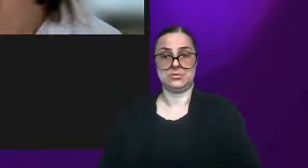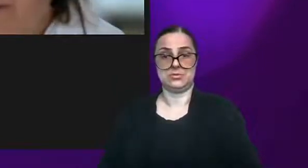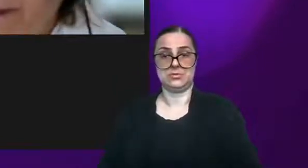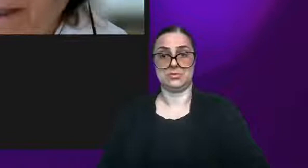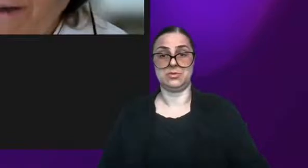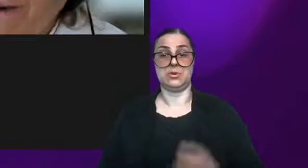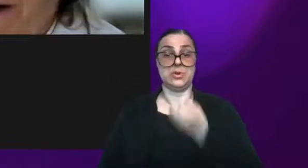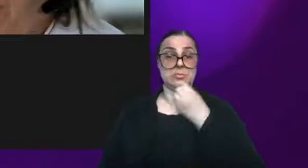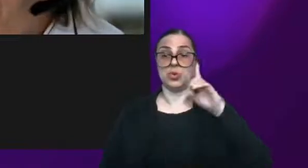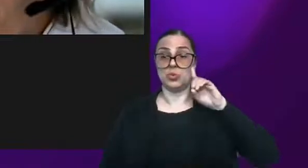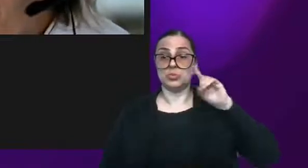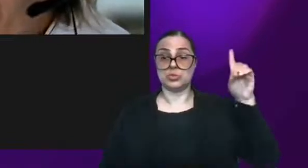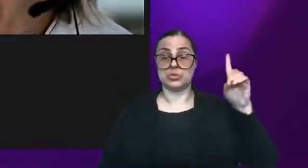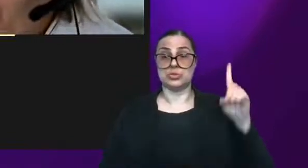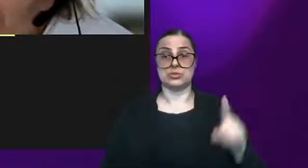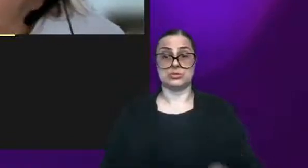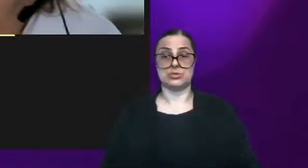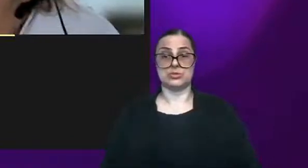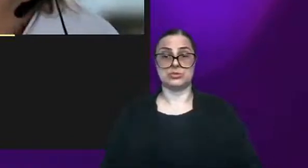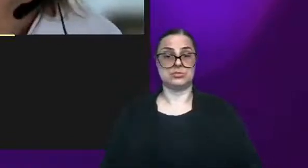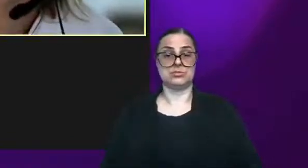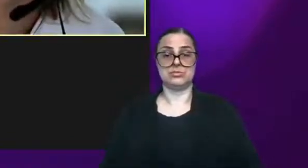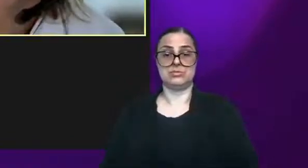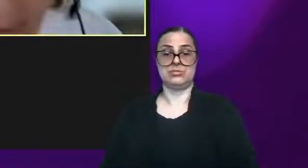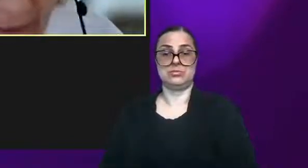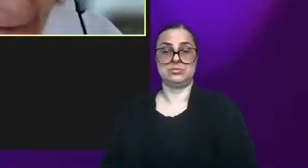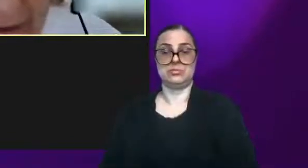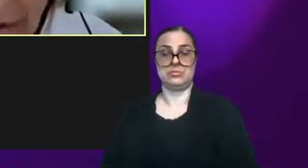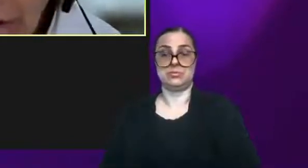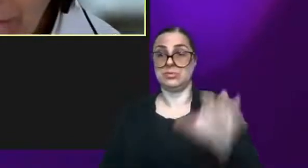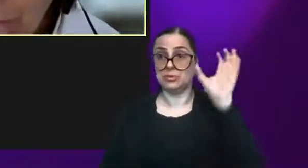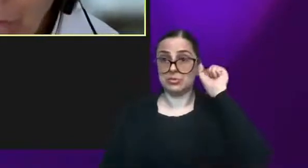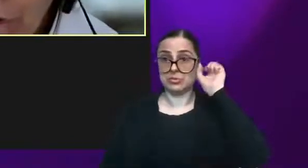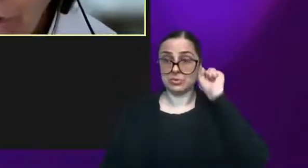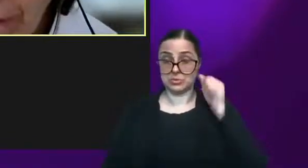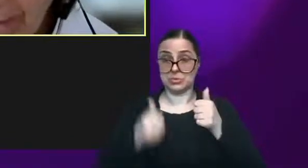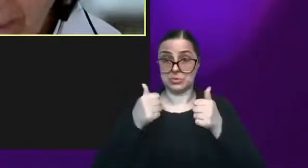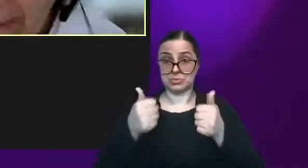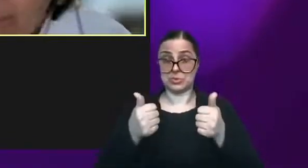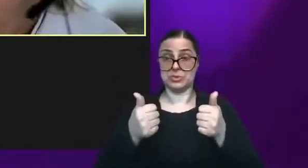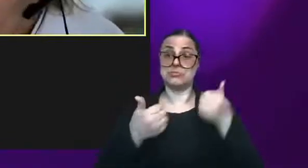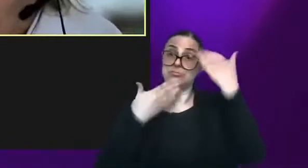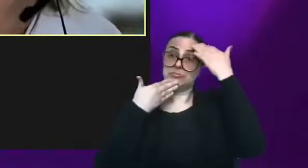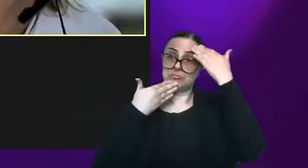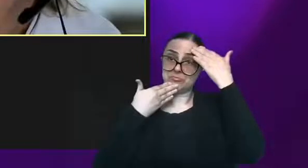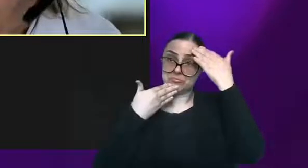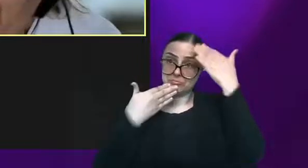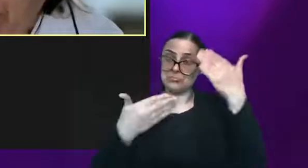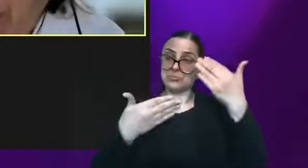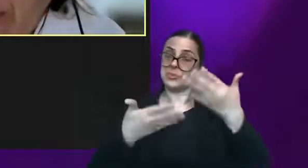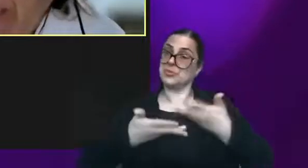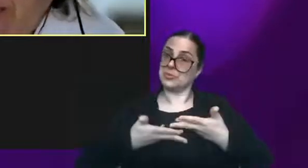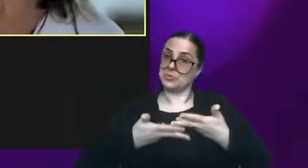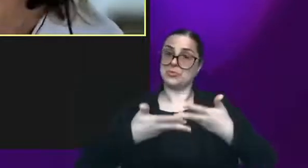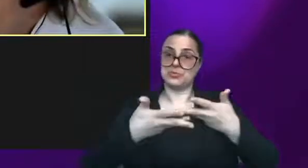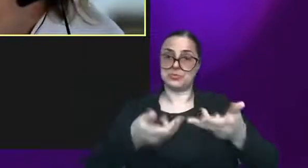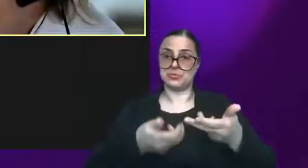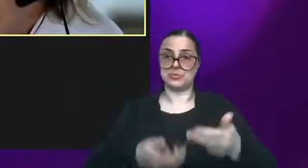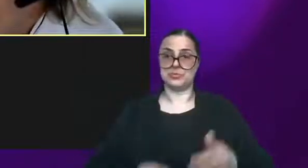Buenos días. Espero que me escuchen bien. Agradezco mucho de esta invitación.